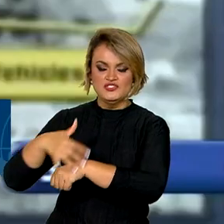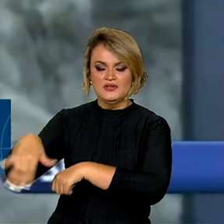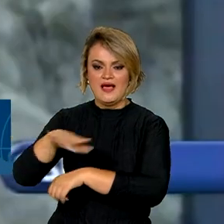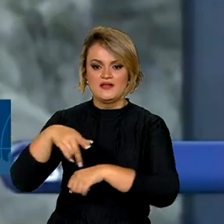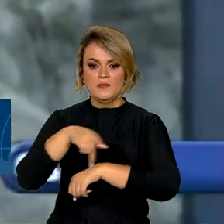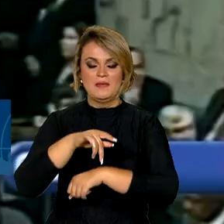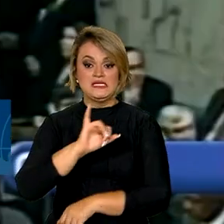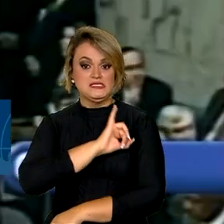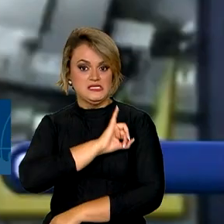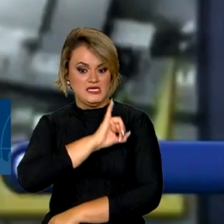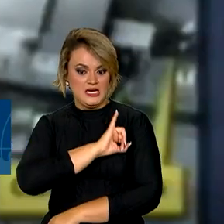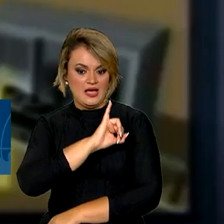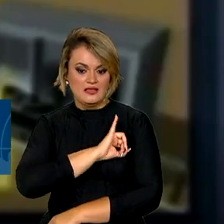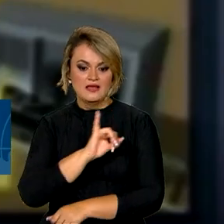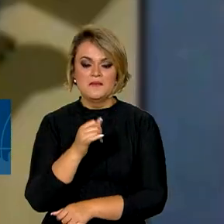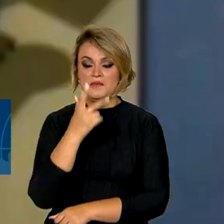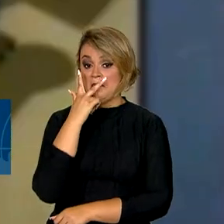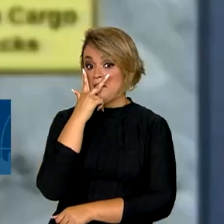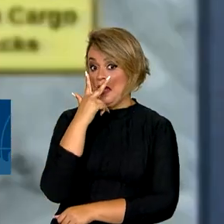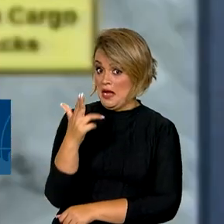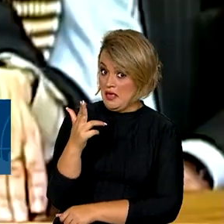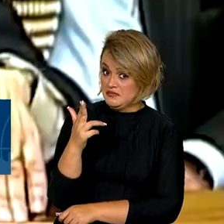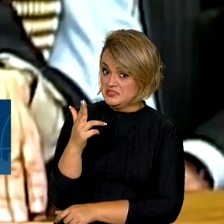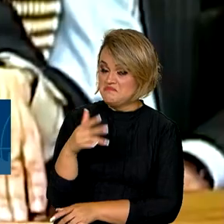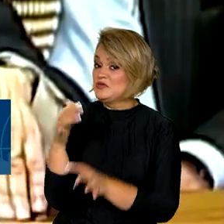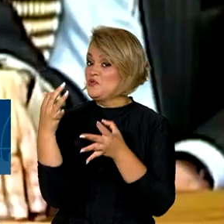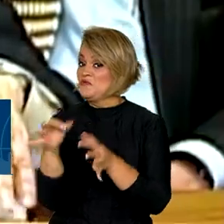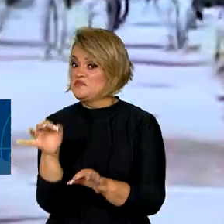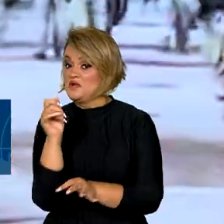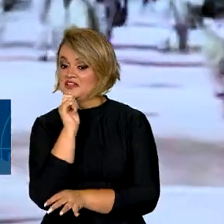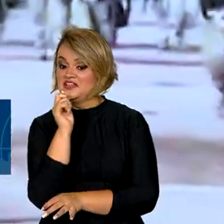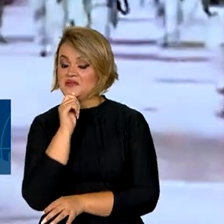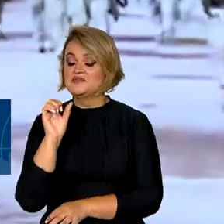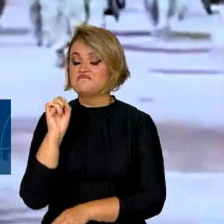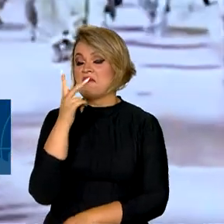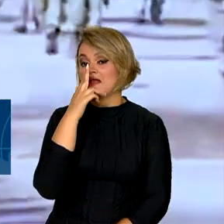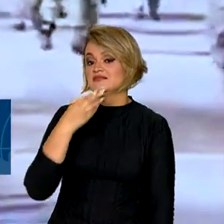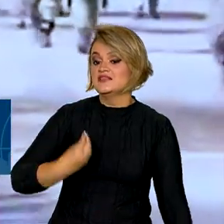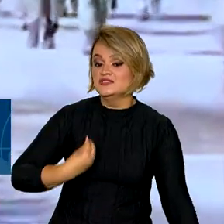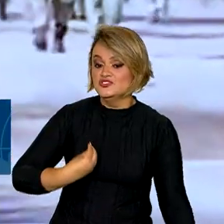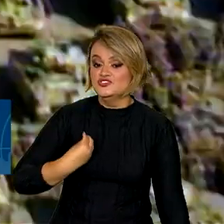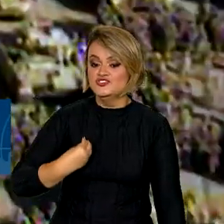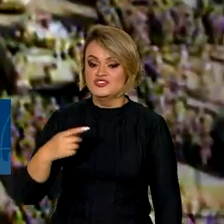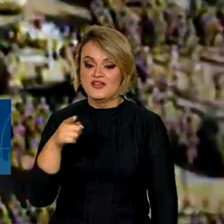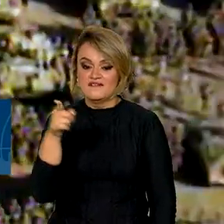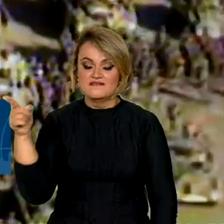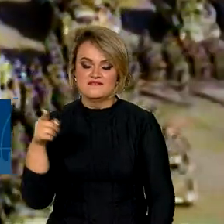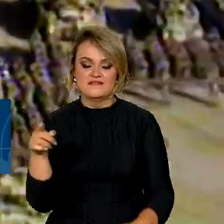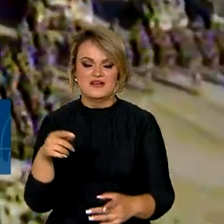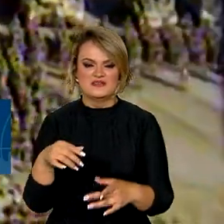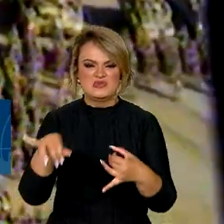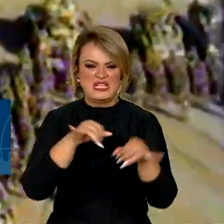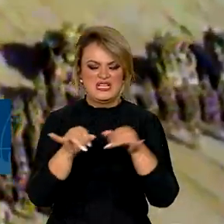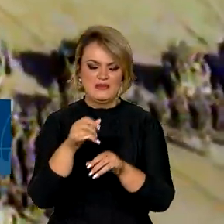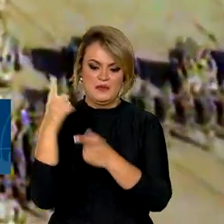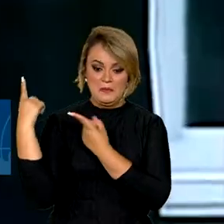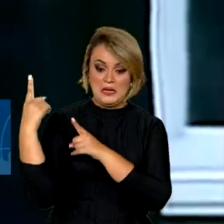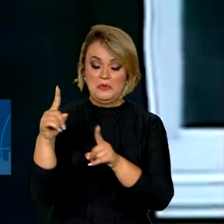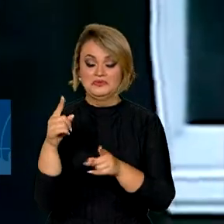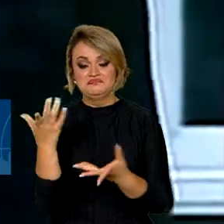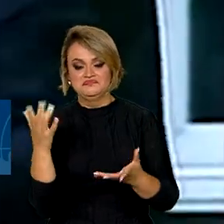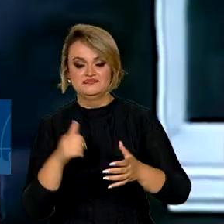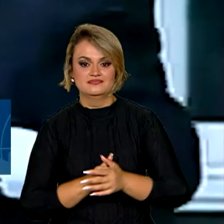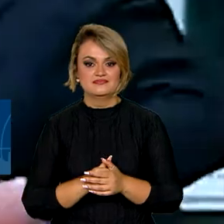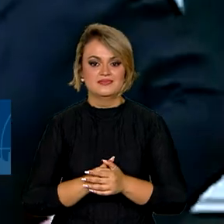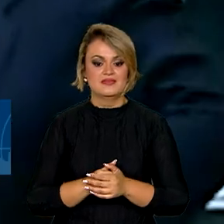iraquiano, motivado pela suposta e nunca confirmada existência de armas químicas.